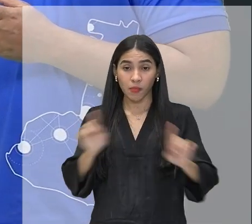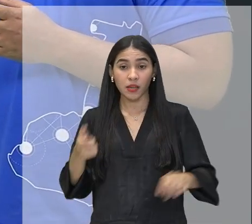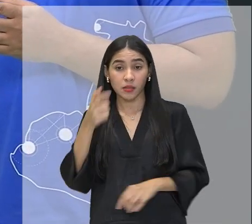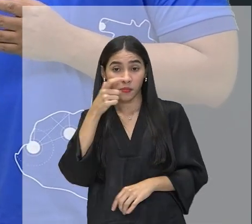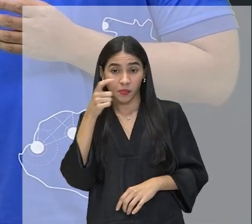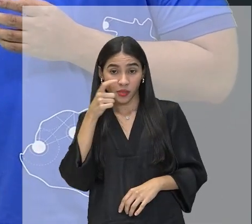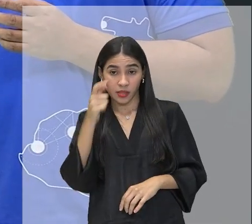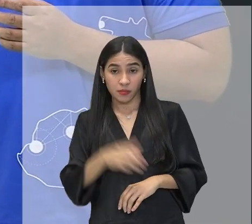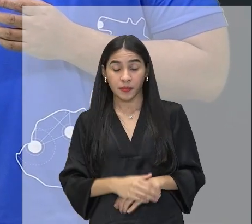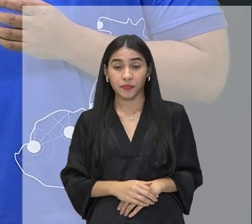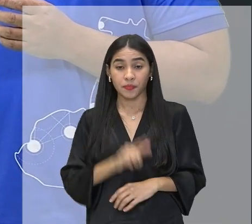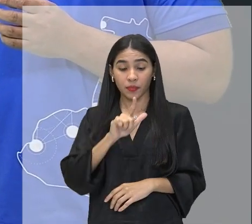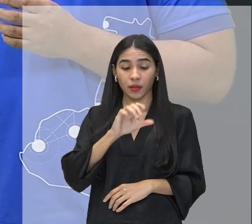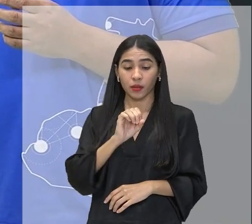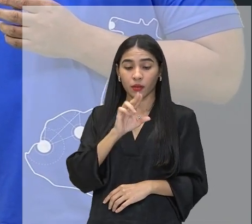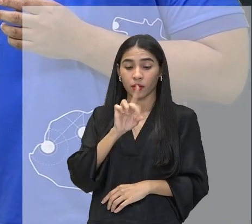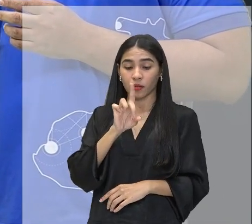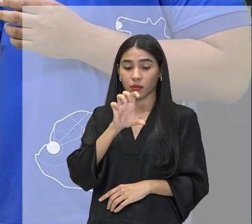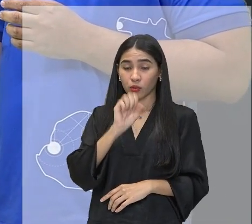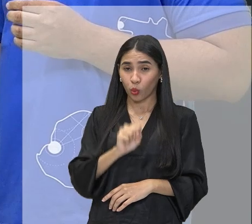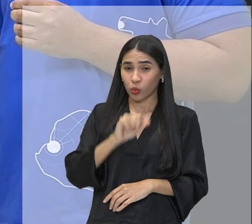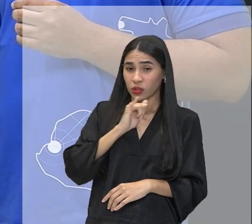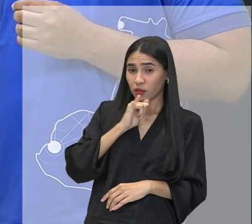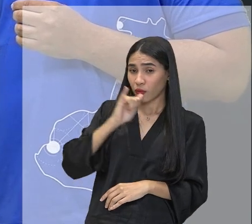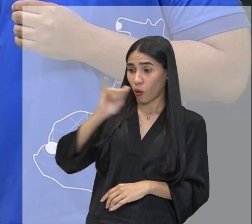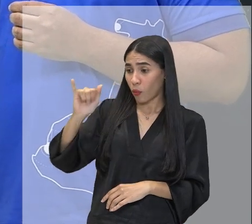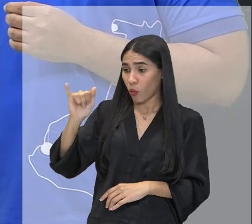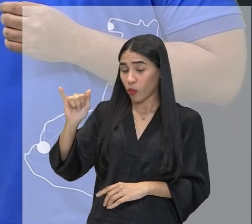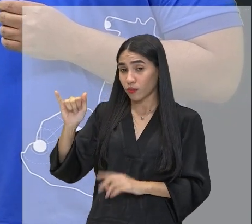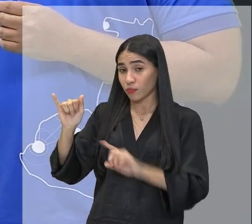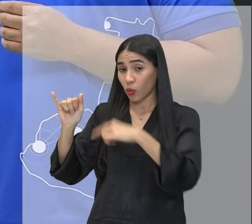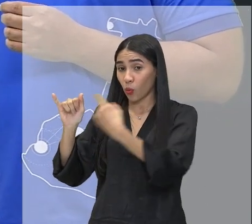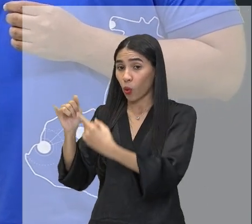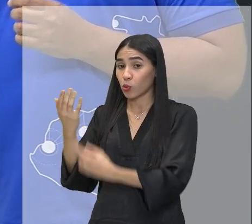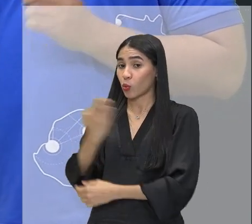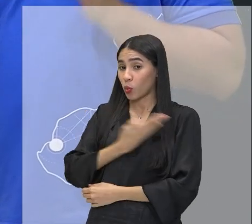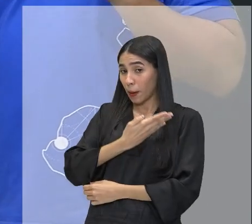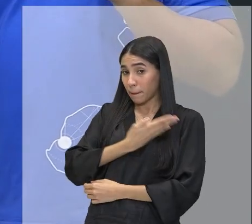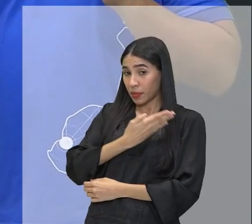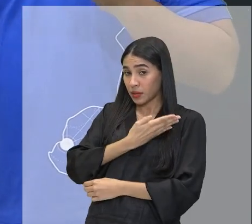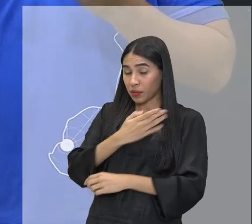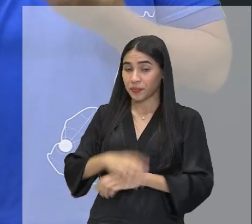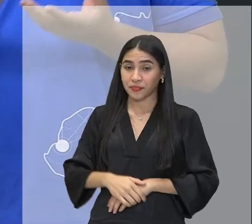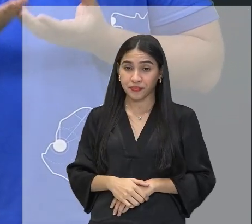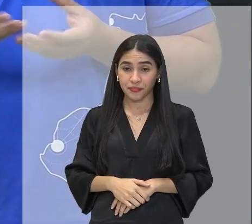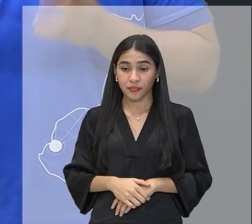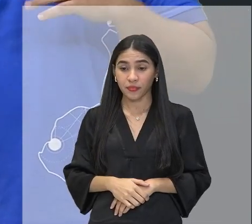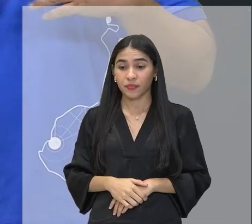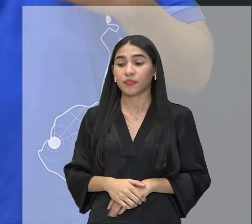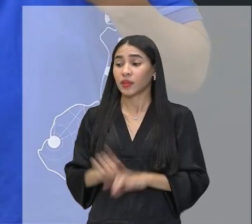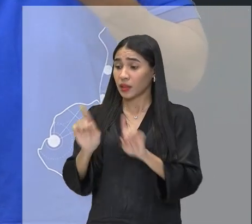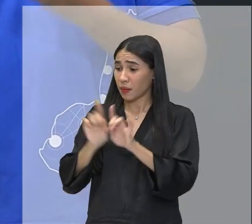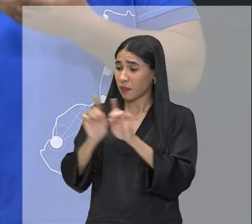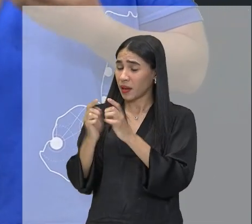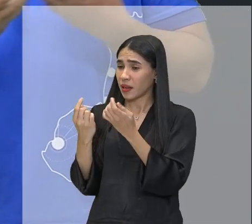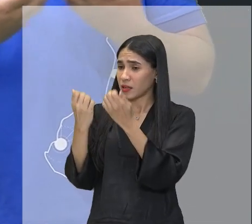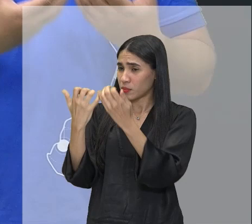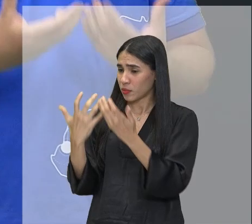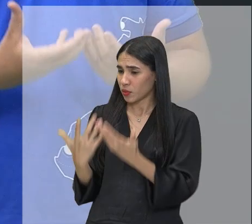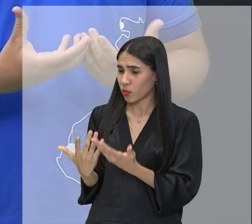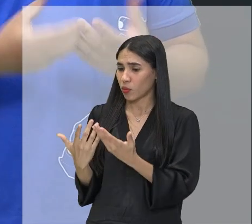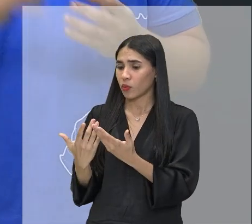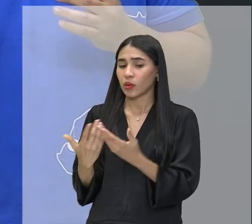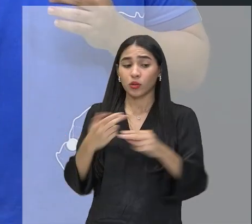Lourdes, quando foi reproduzir a informação para o seu colega de trabalho, ela narrou o fato, ela estava aqui do